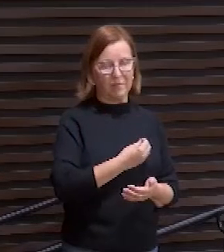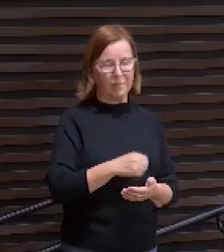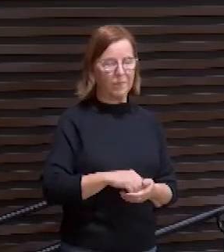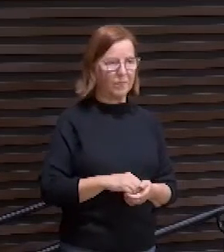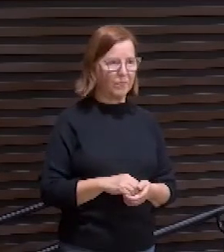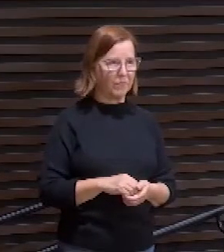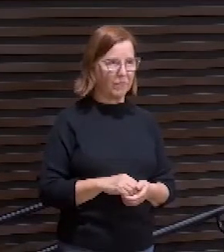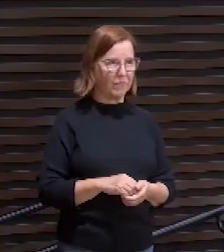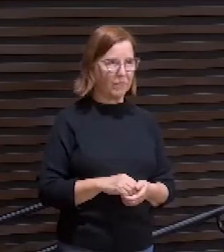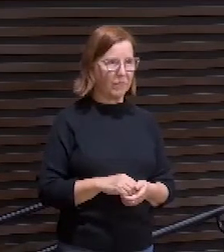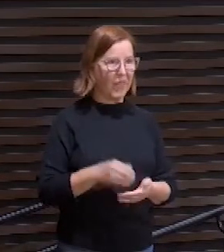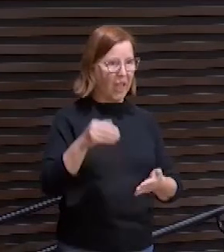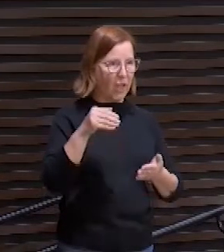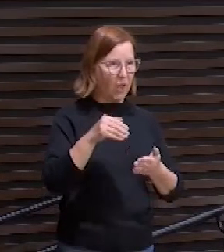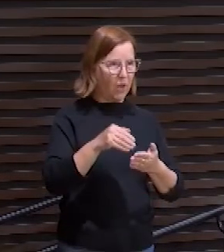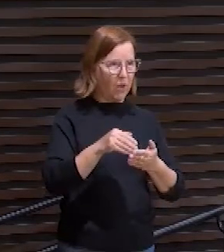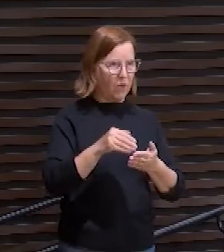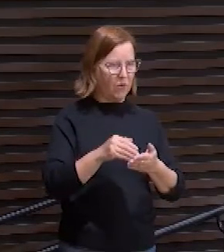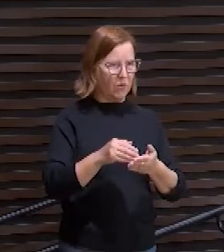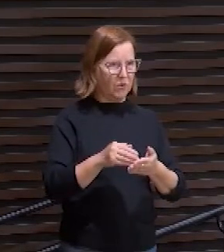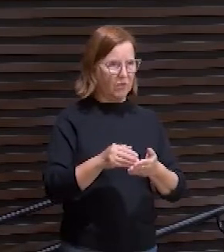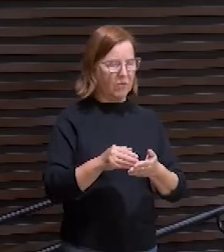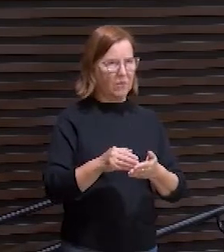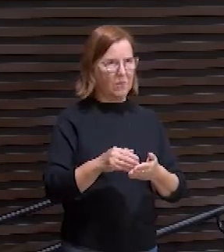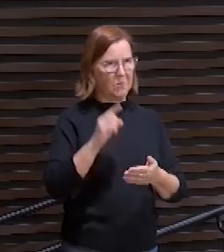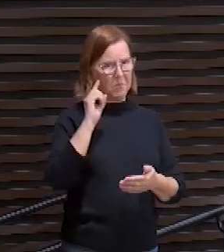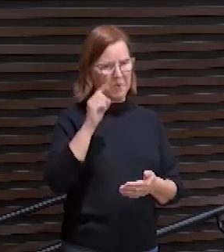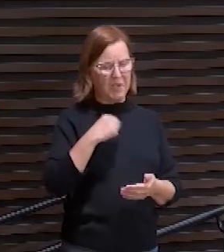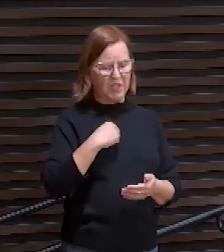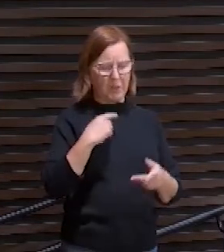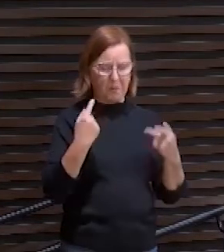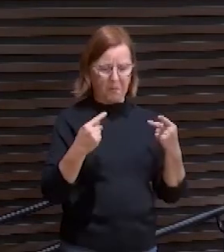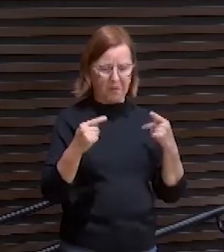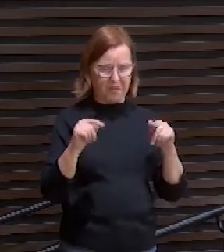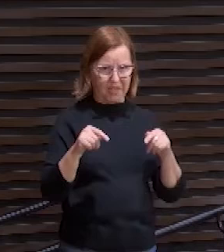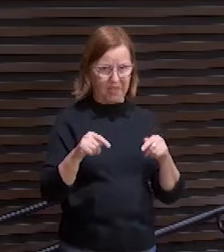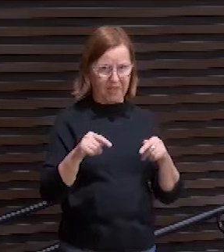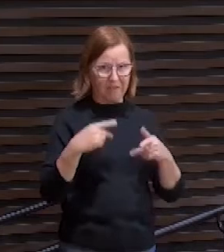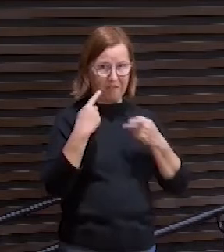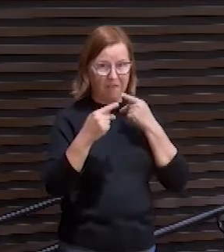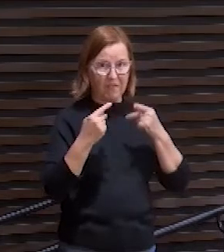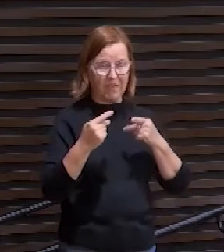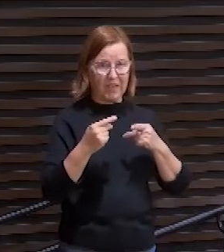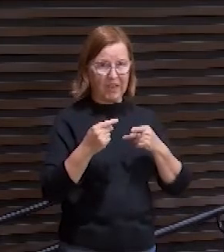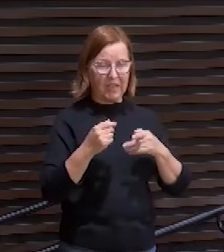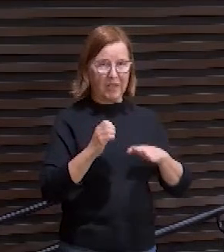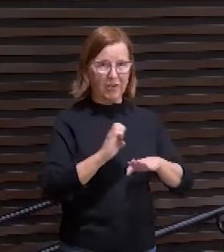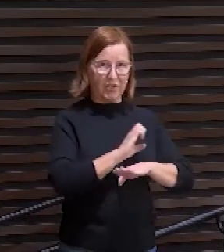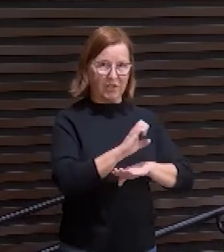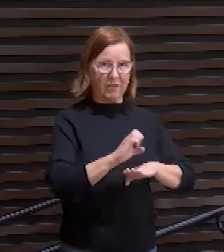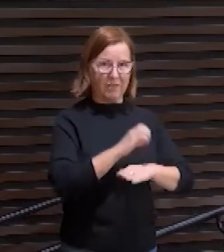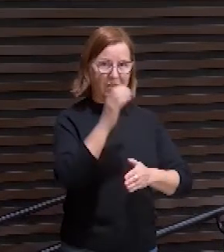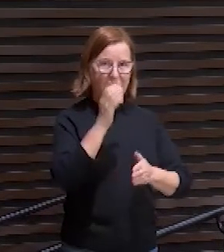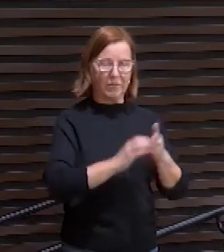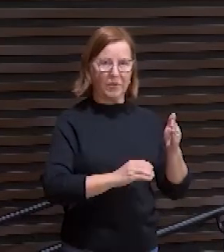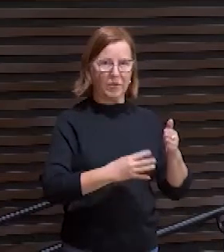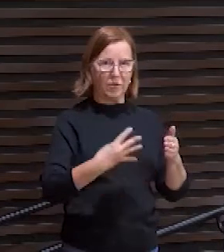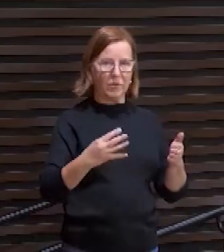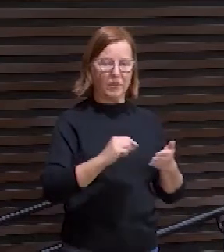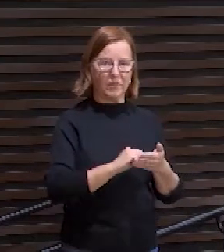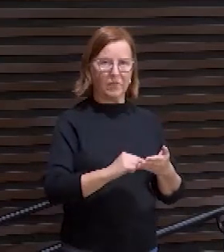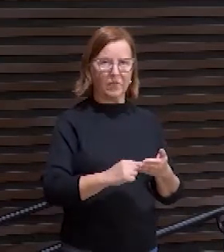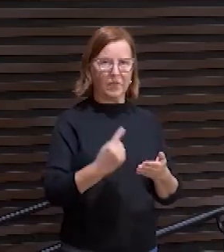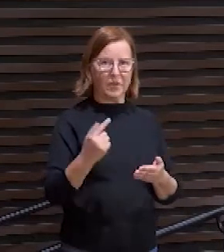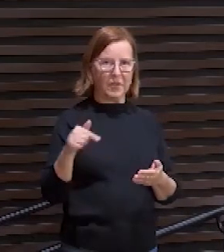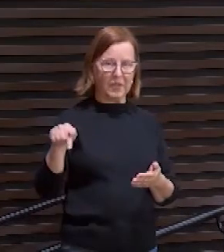Na última vez que nós estivemos aqui, nós falamos um pouquinho sobre Efésios 4:17,